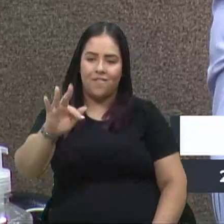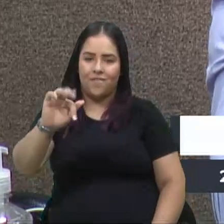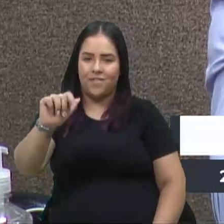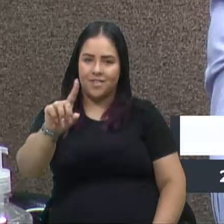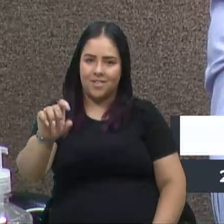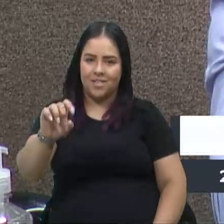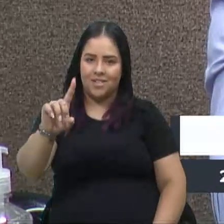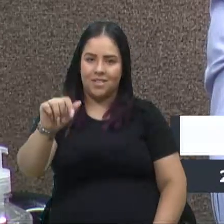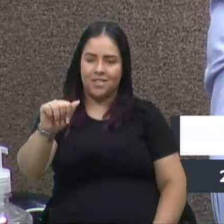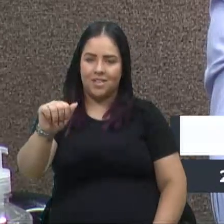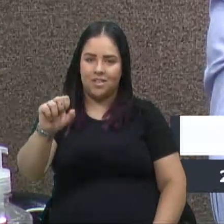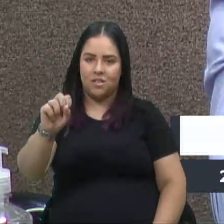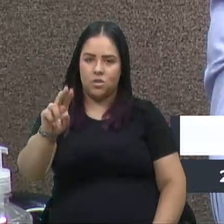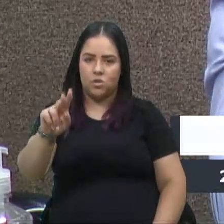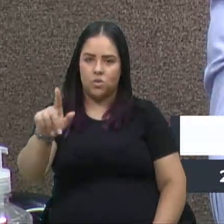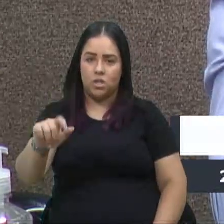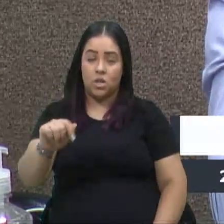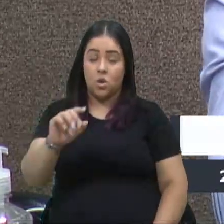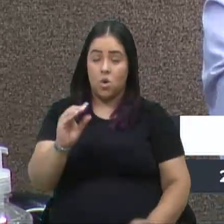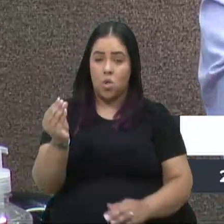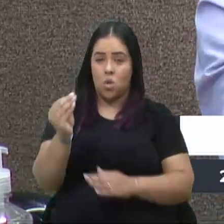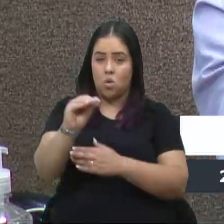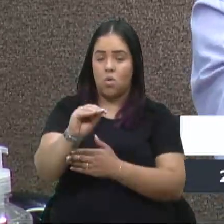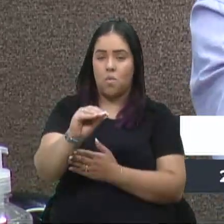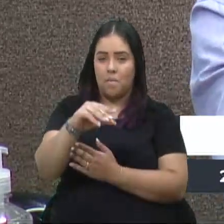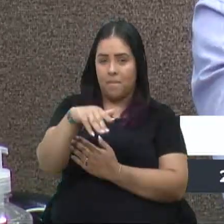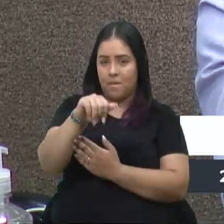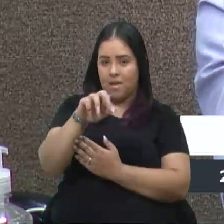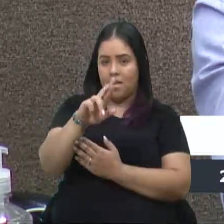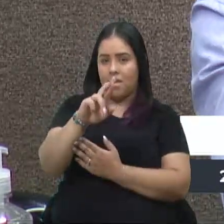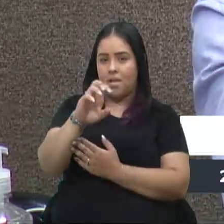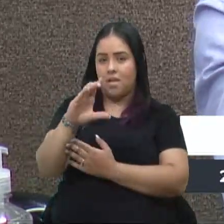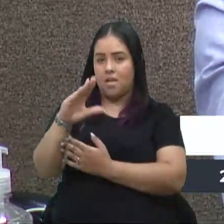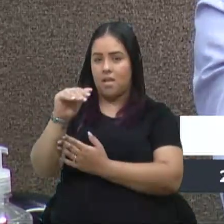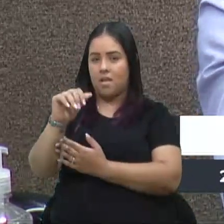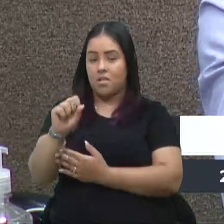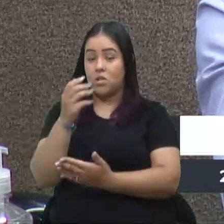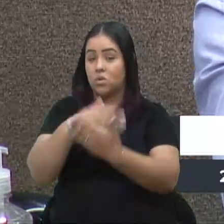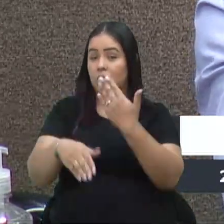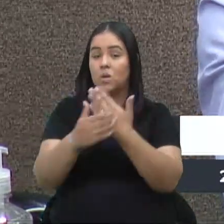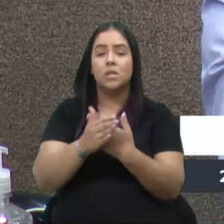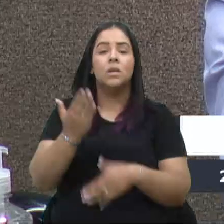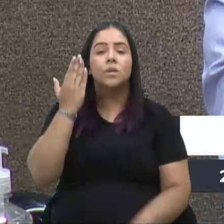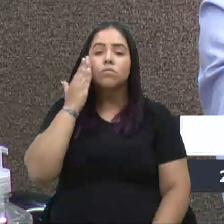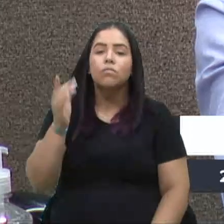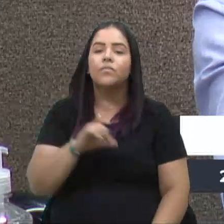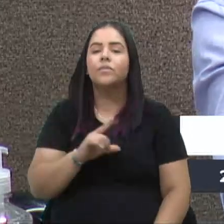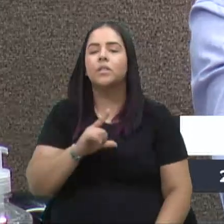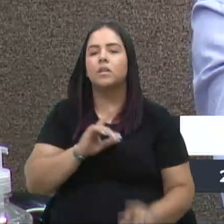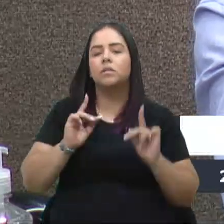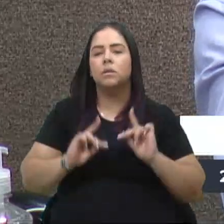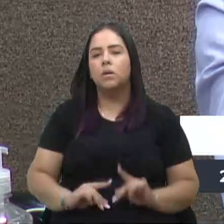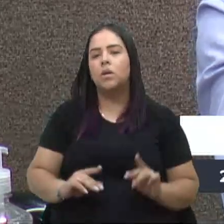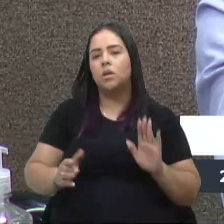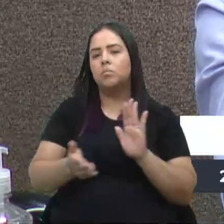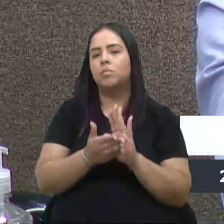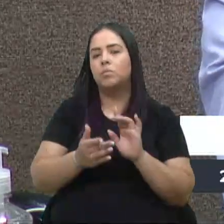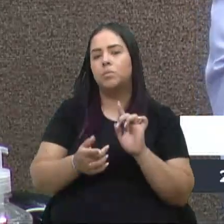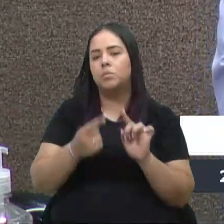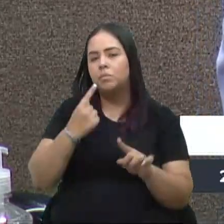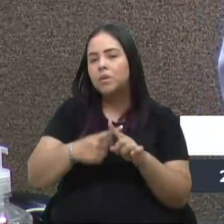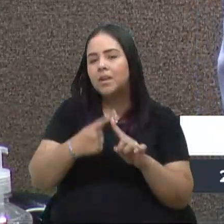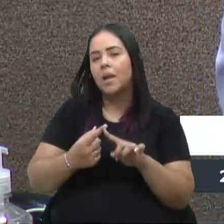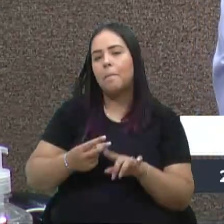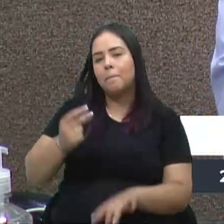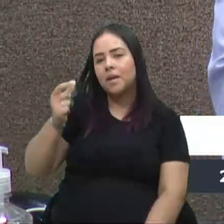que o pessoal botou a doutora das Marrecas todo mundo sabia que tinha esses moradores todo mundo sabia porque é morador antigo não